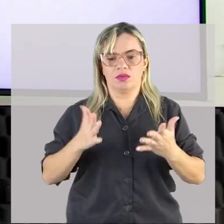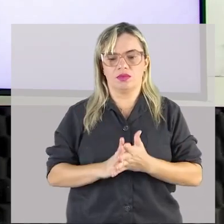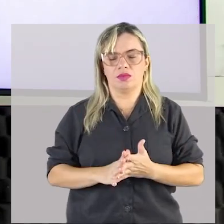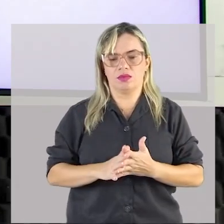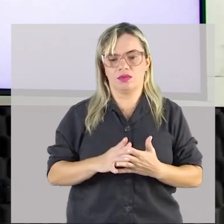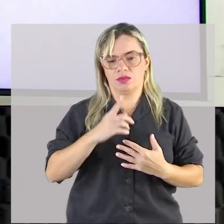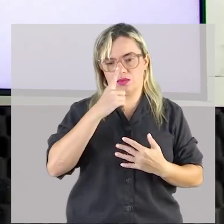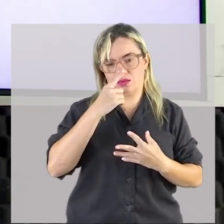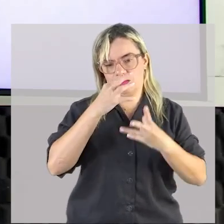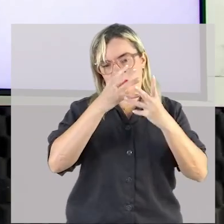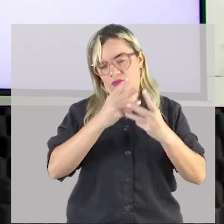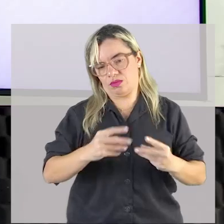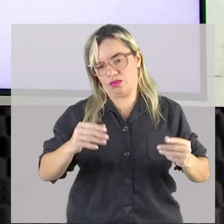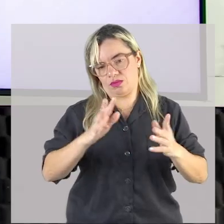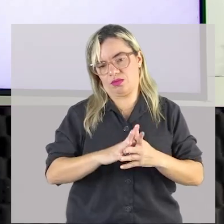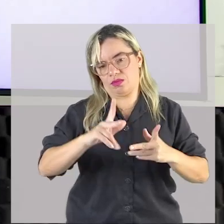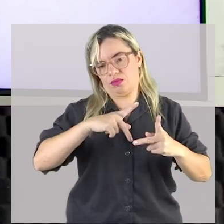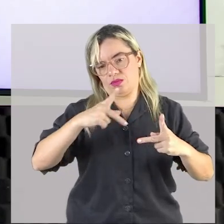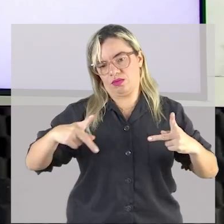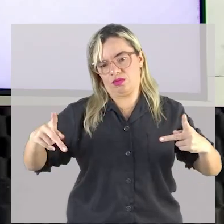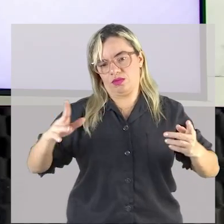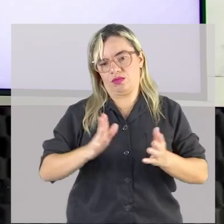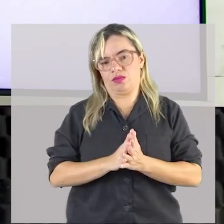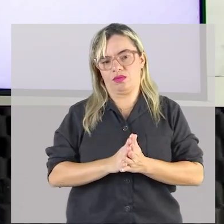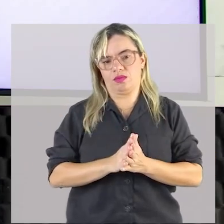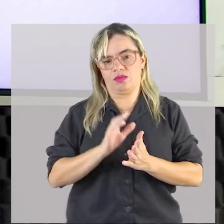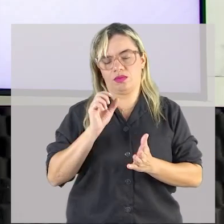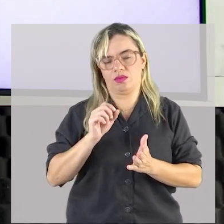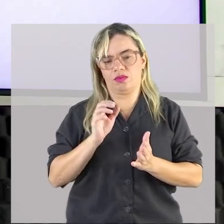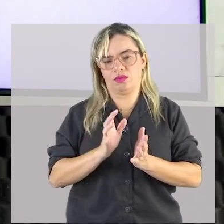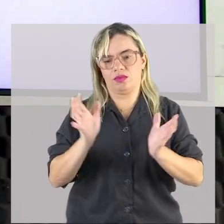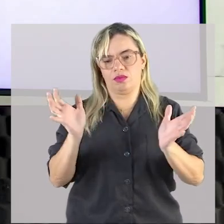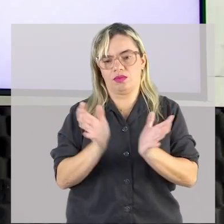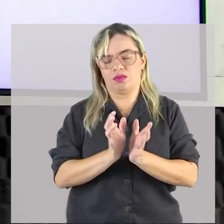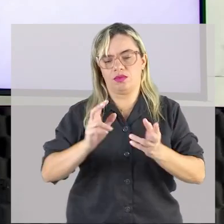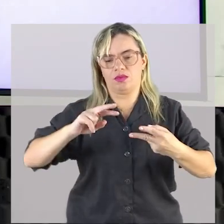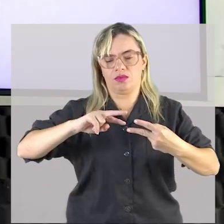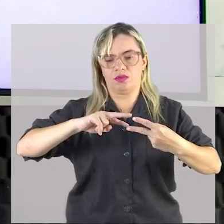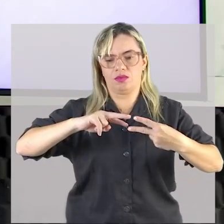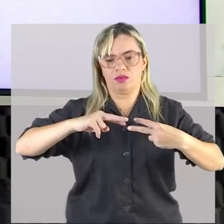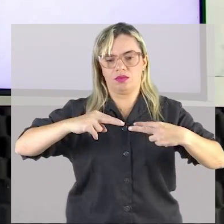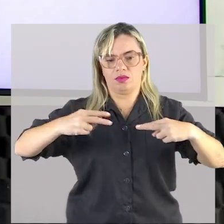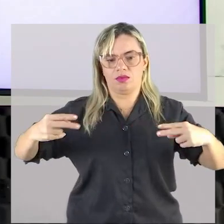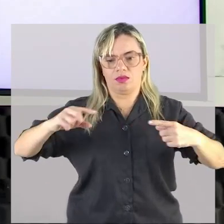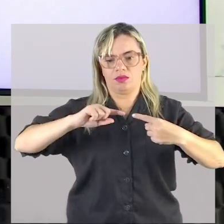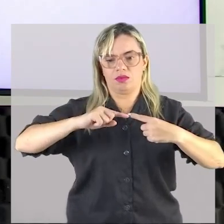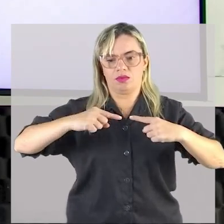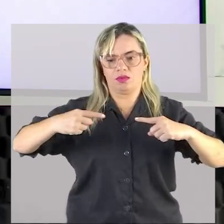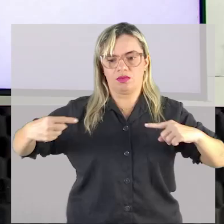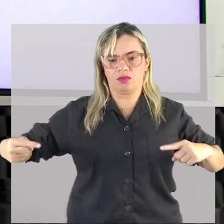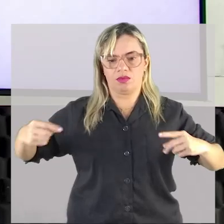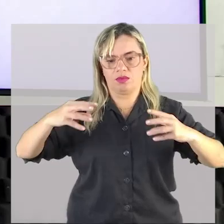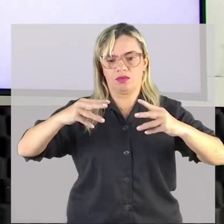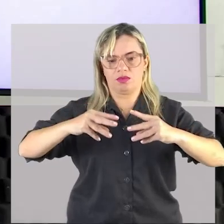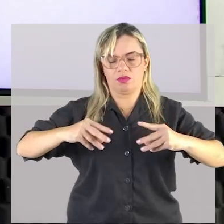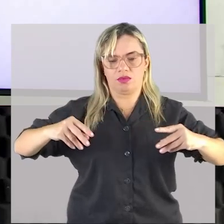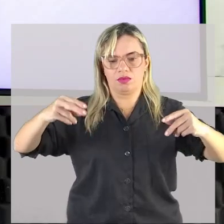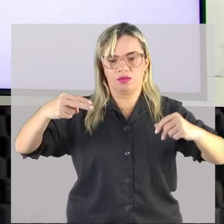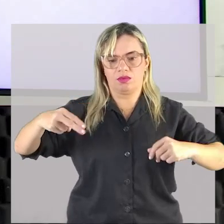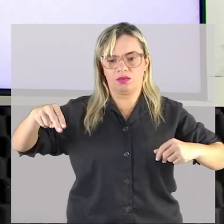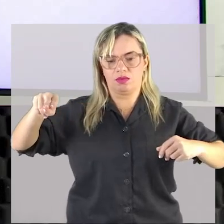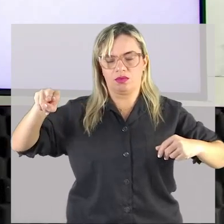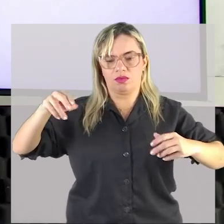a decomposição das proteínas, ácidos nucleicos e resíduos nitrogenados presentes